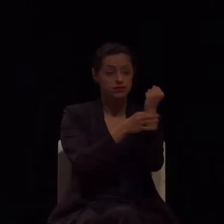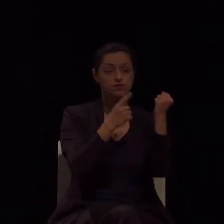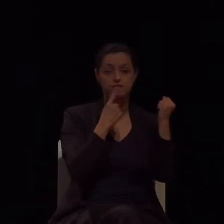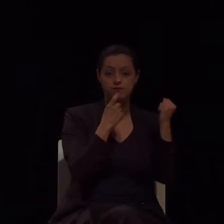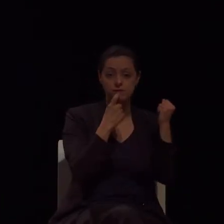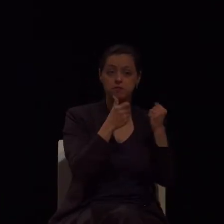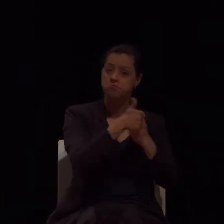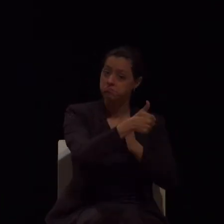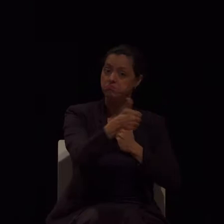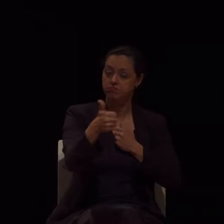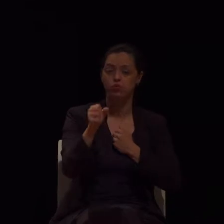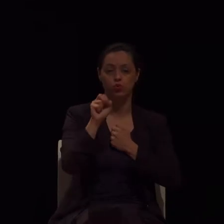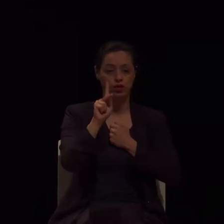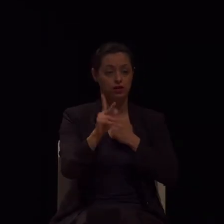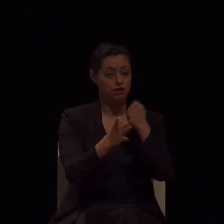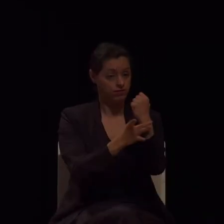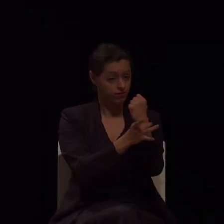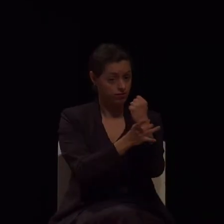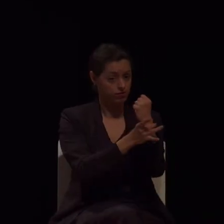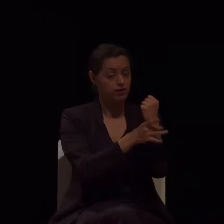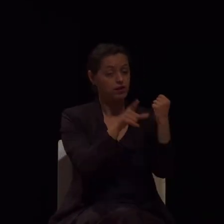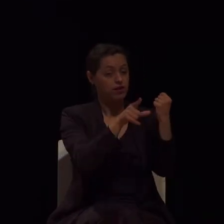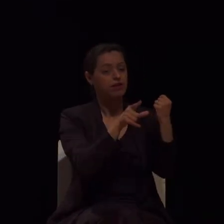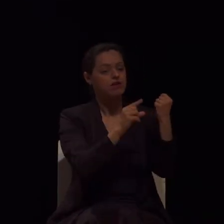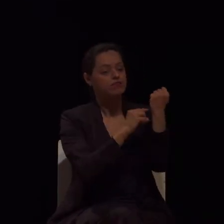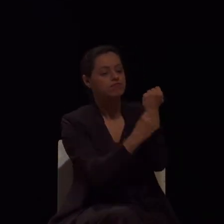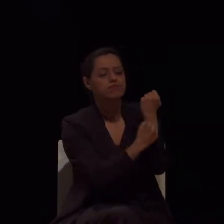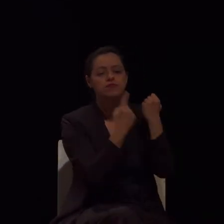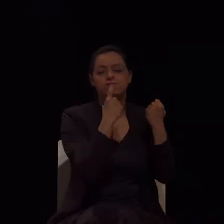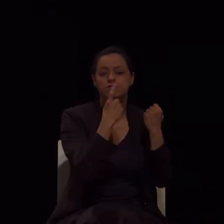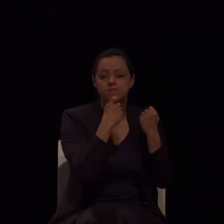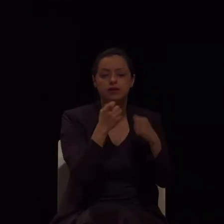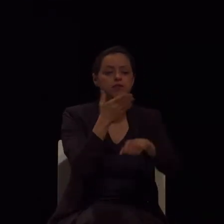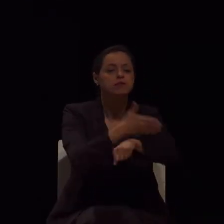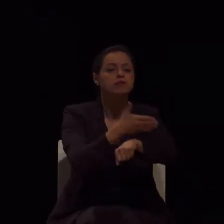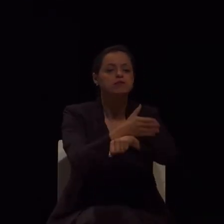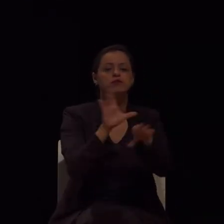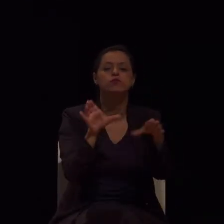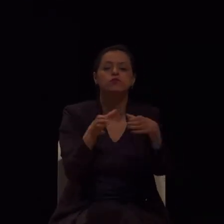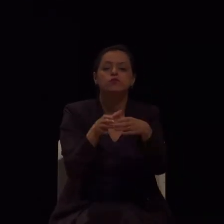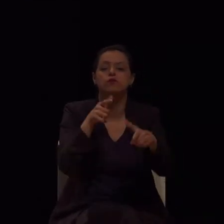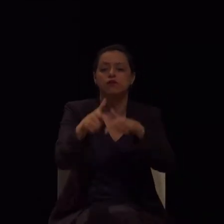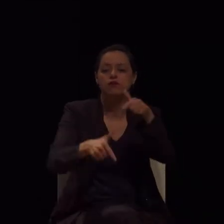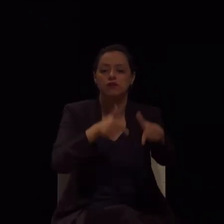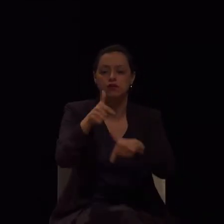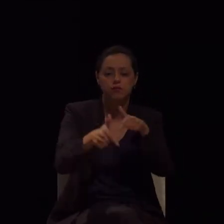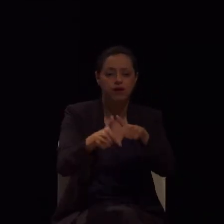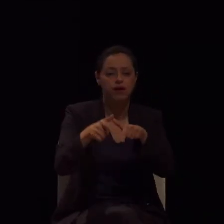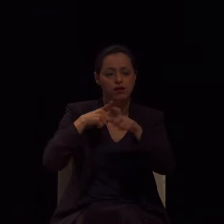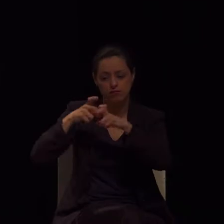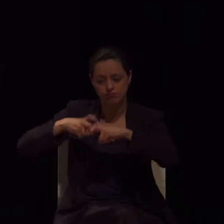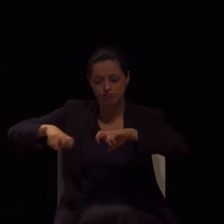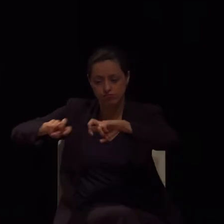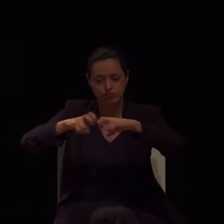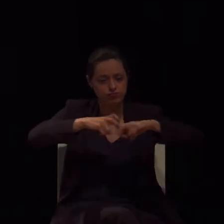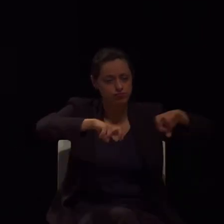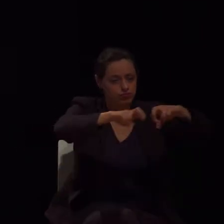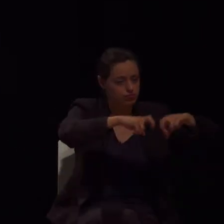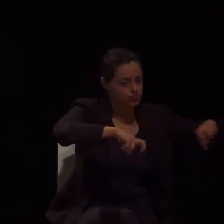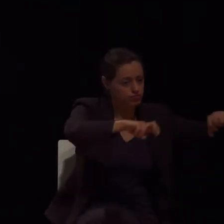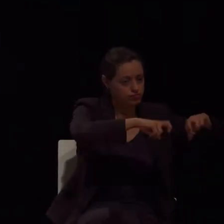gente então quem pegou a fitinha vermelha participam os grupos de trabalho que são os grupos de trabalho são as focadas nos professores